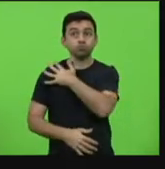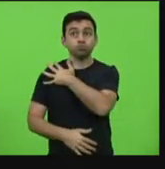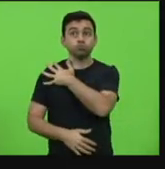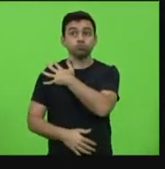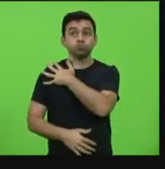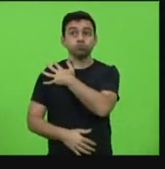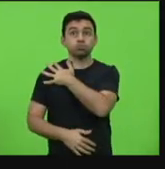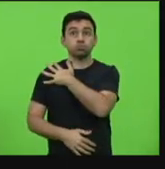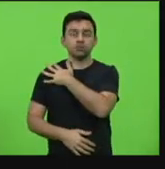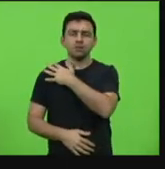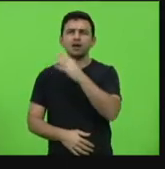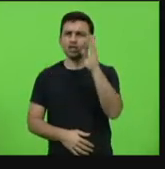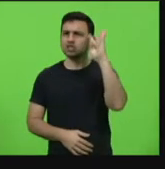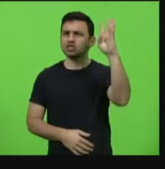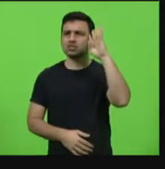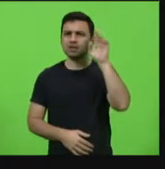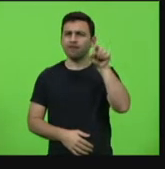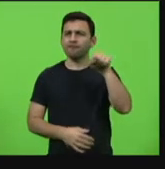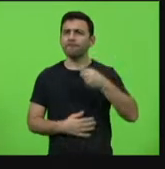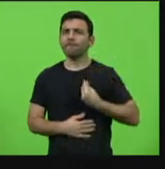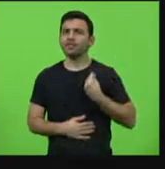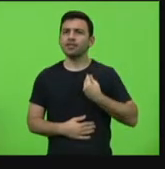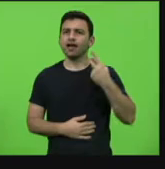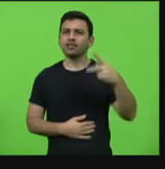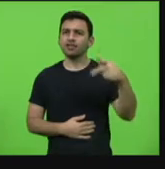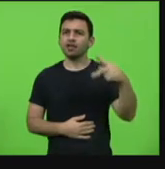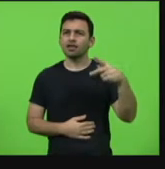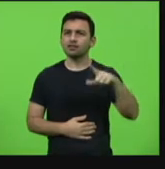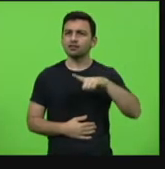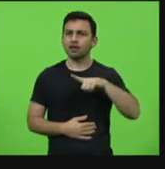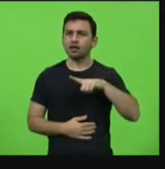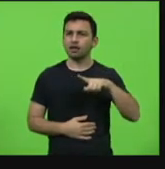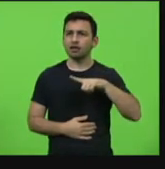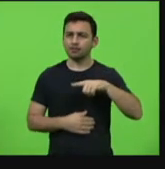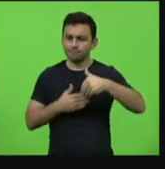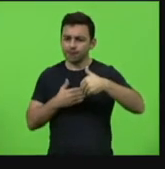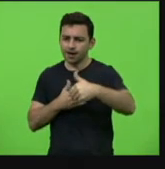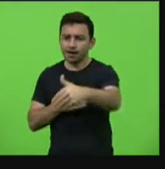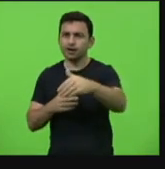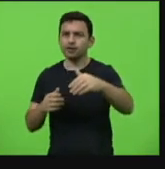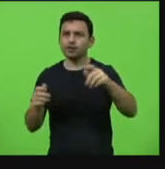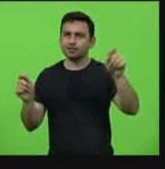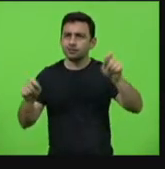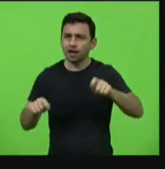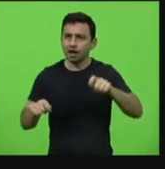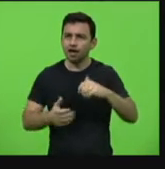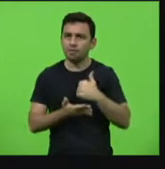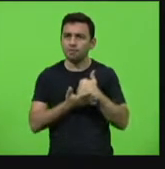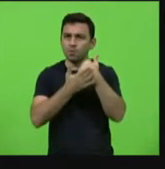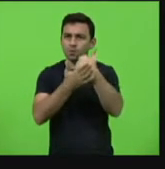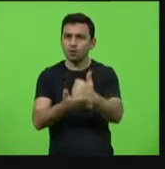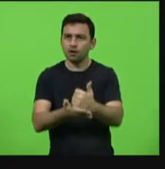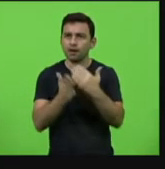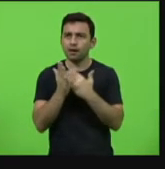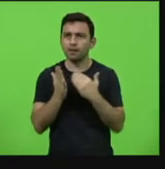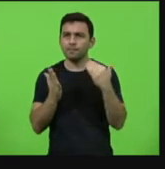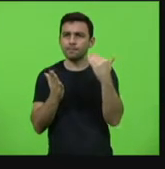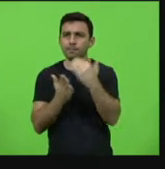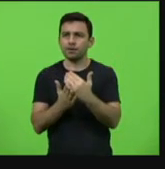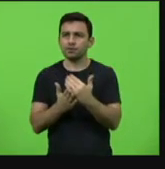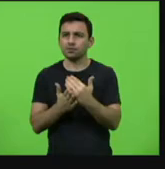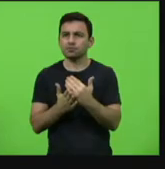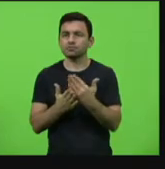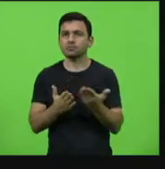de vida pela frente, quantos resgates essa pessoa poderia fazer a vida